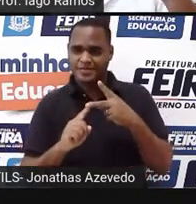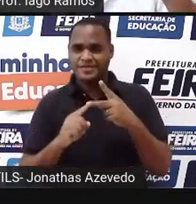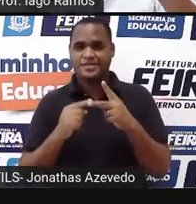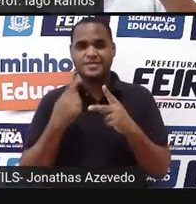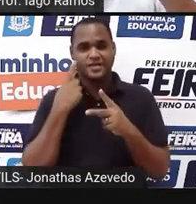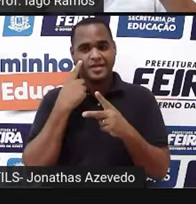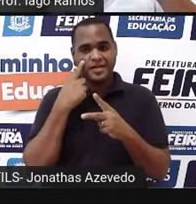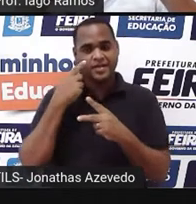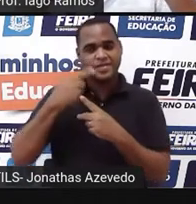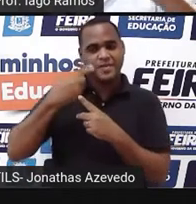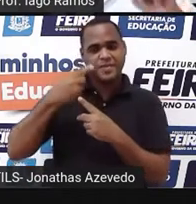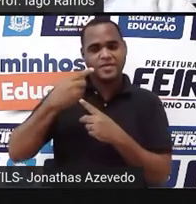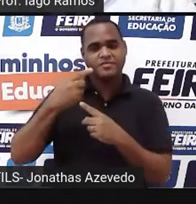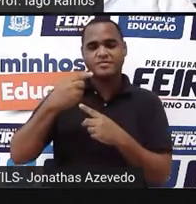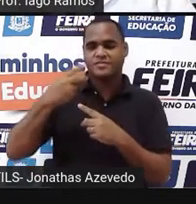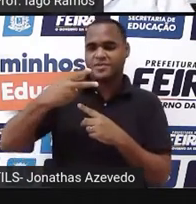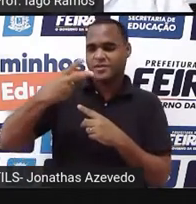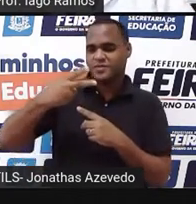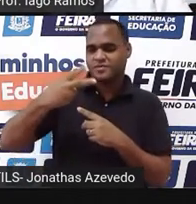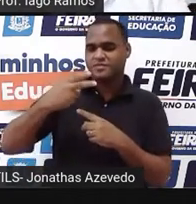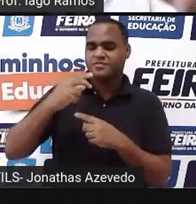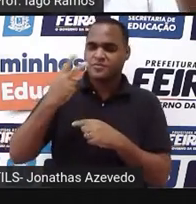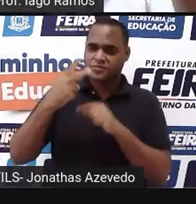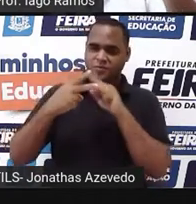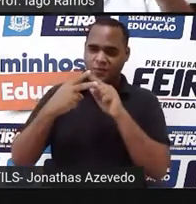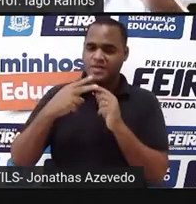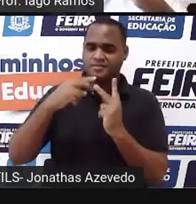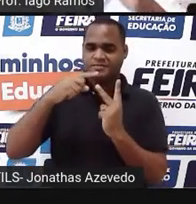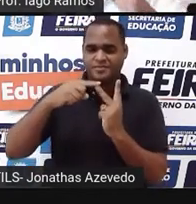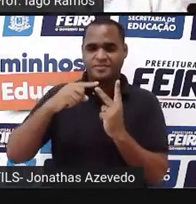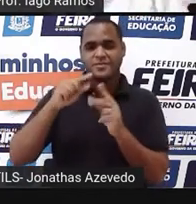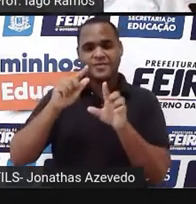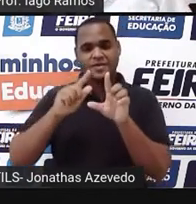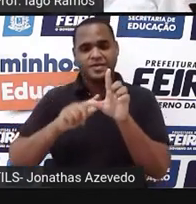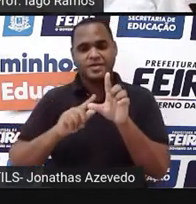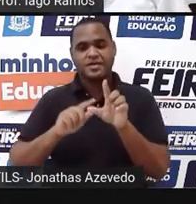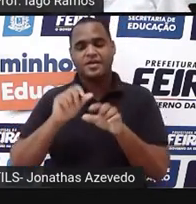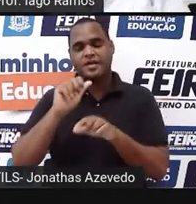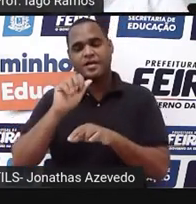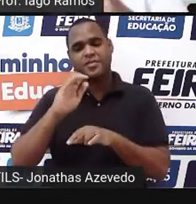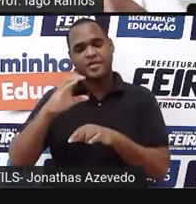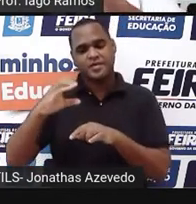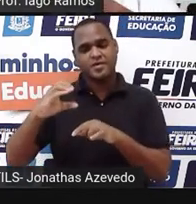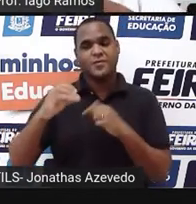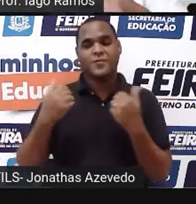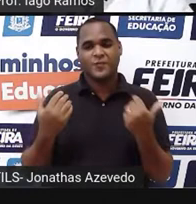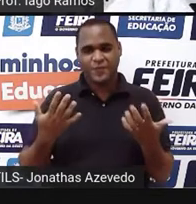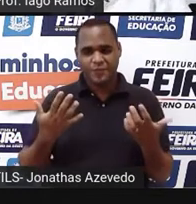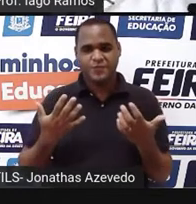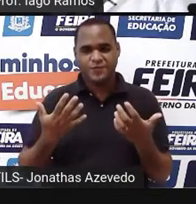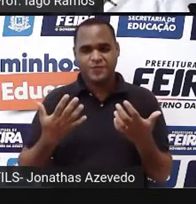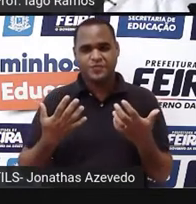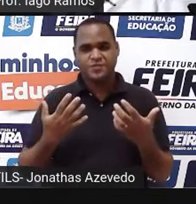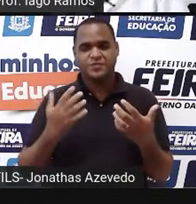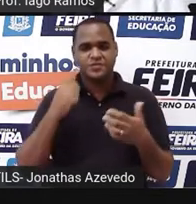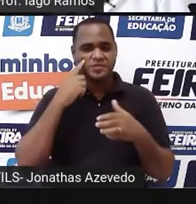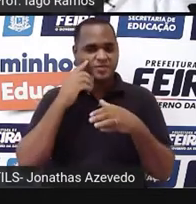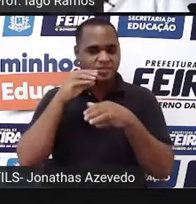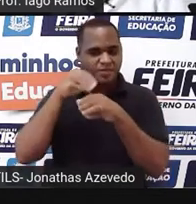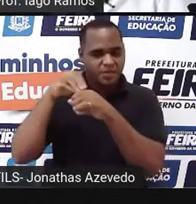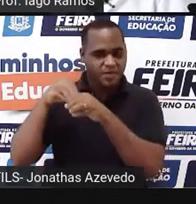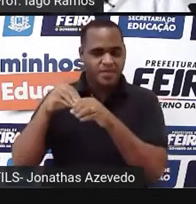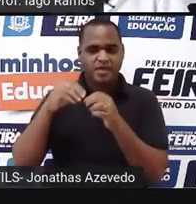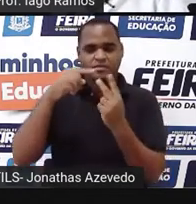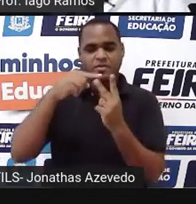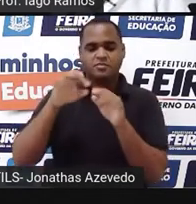uma raiz. Segundo grau, duas raízes. Então, letra A, B ou C, que tem as raízes que resolvem